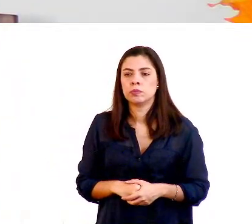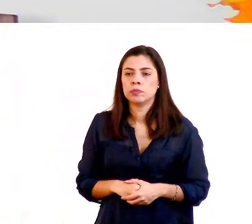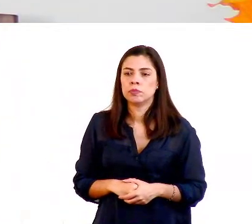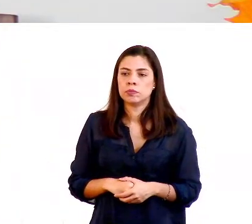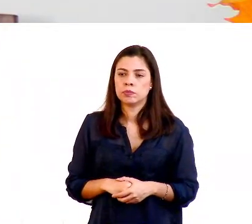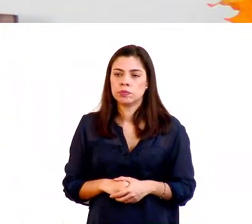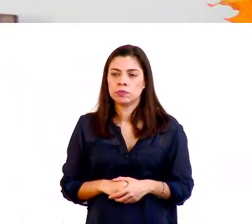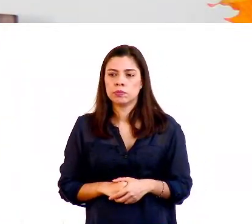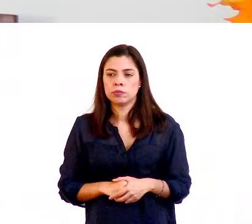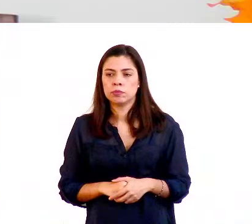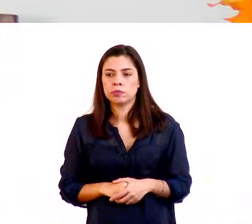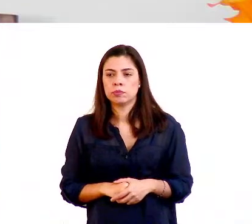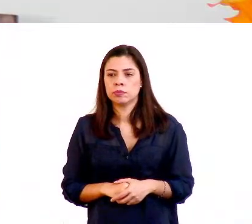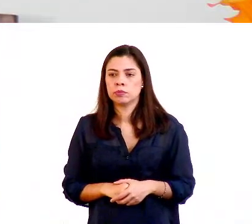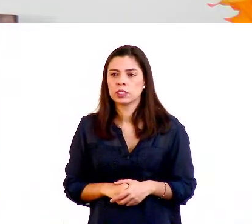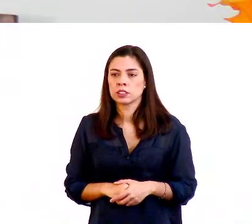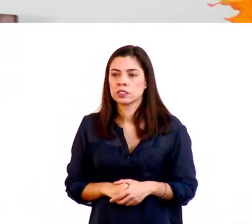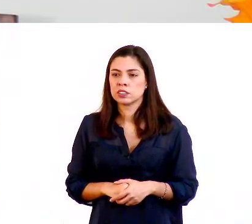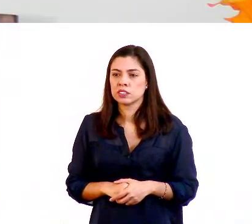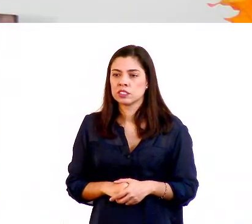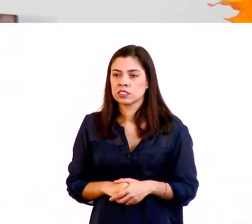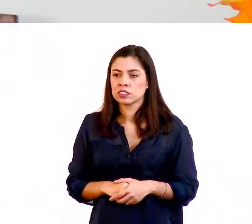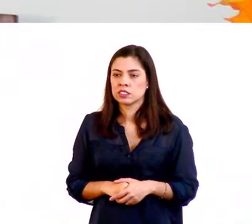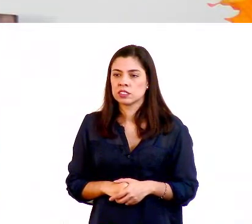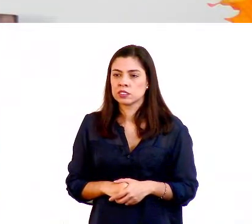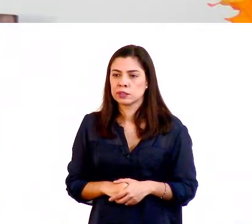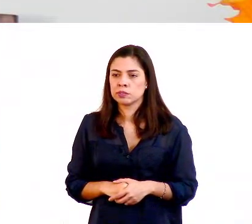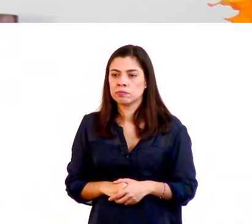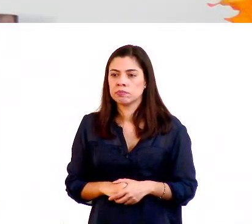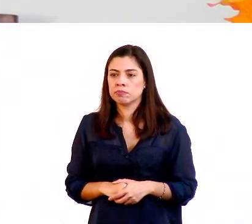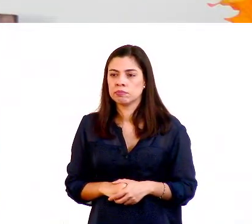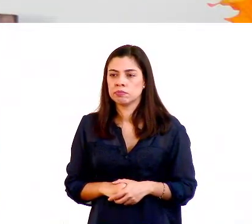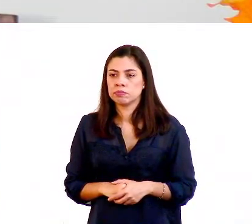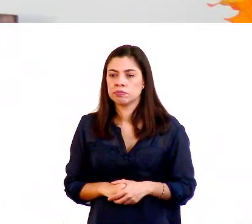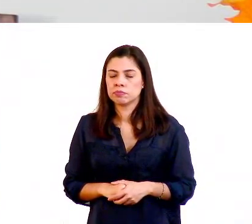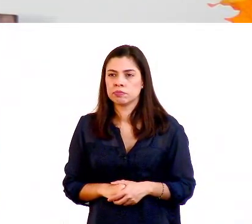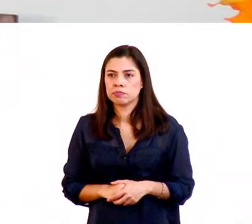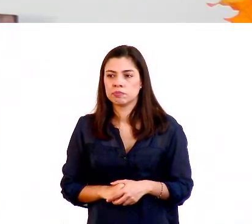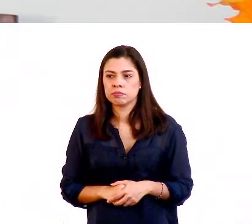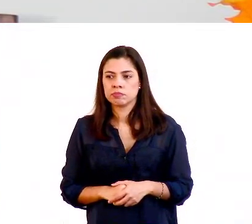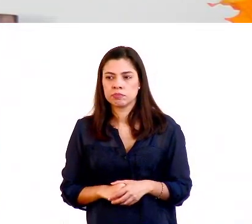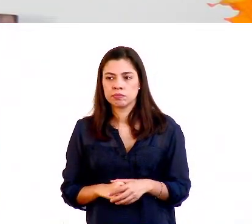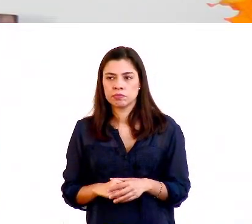cuidadosamente. Qual é o 5º ponto do calvinismo, os irmãos lembram?